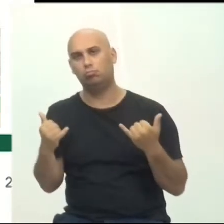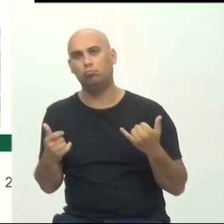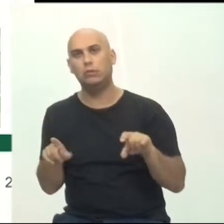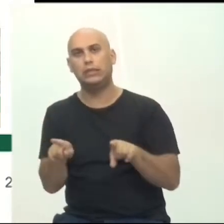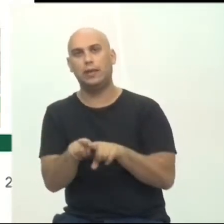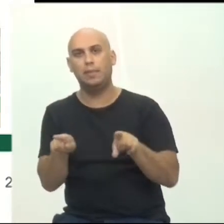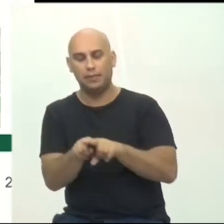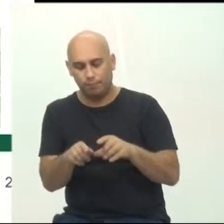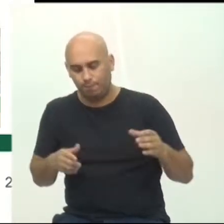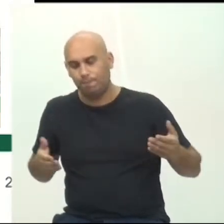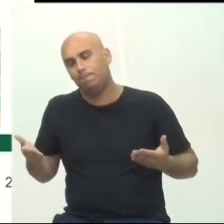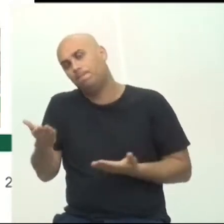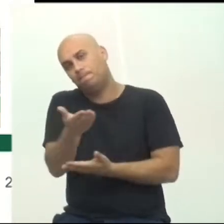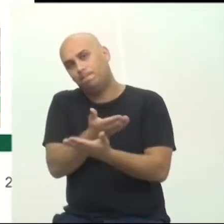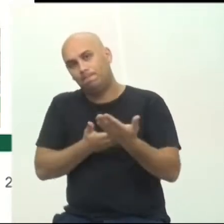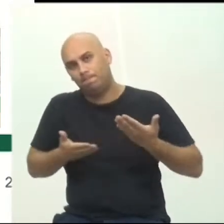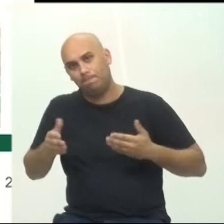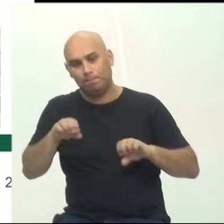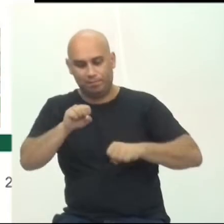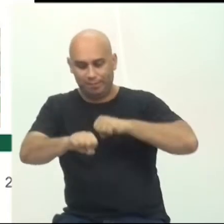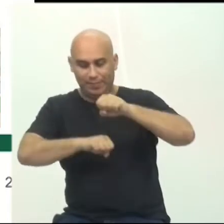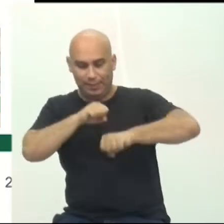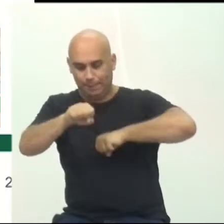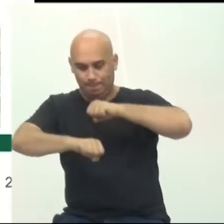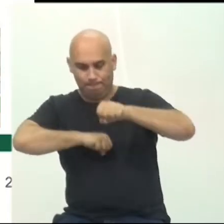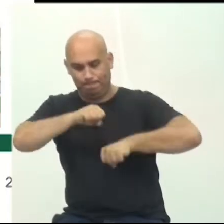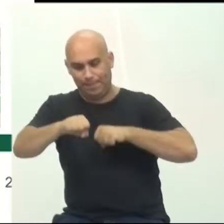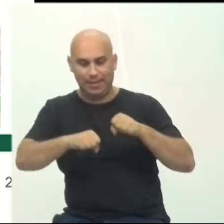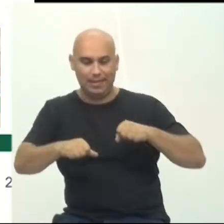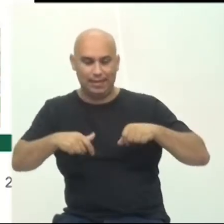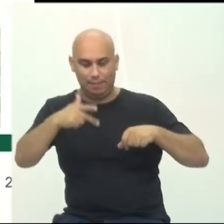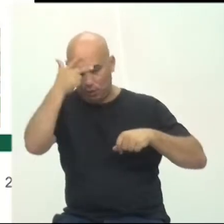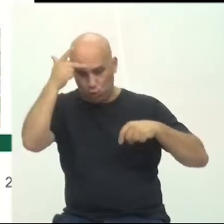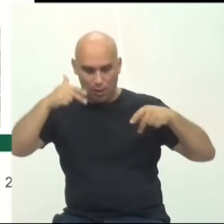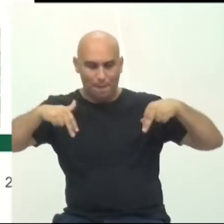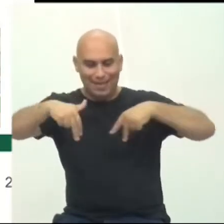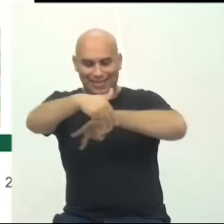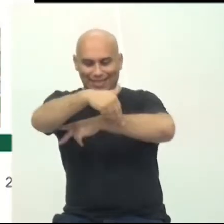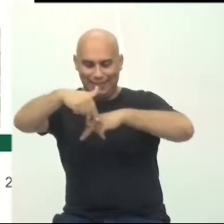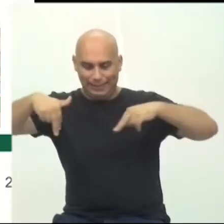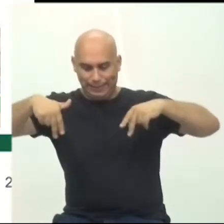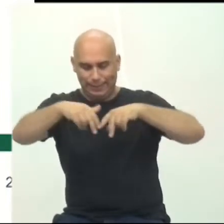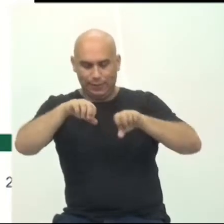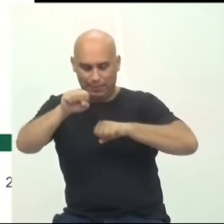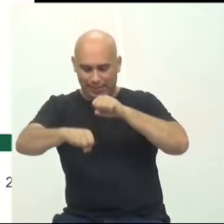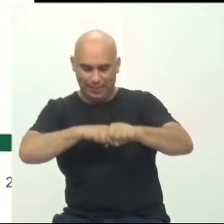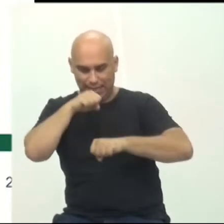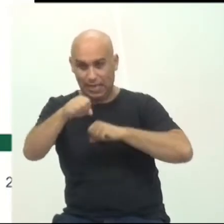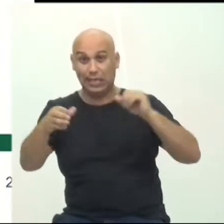compartilhamento de bicicleta e de pedestres nesse trecho. Pode?